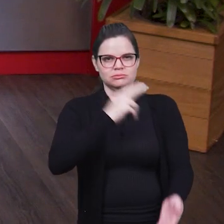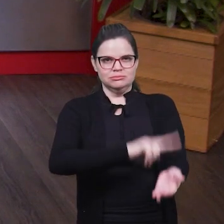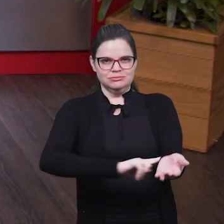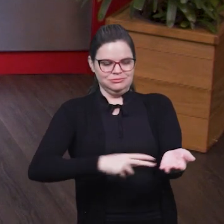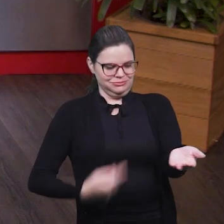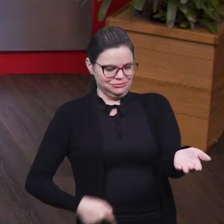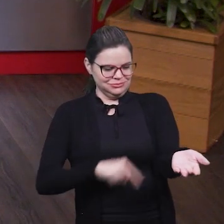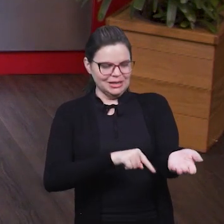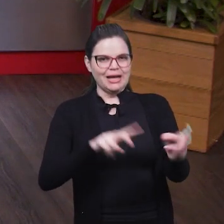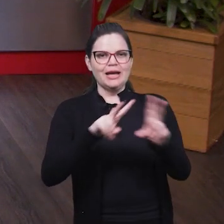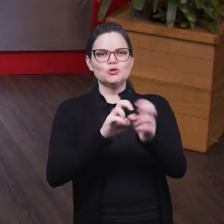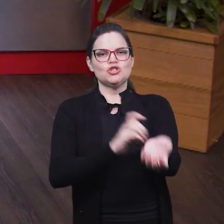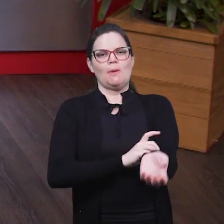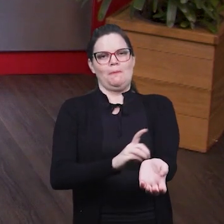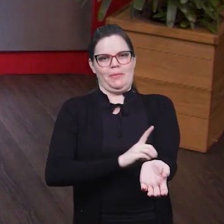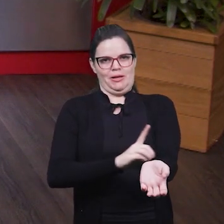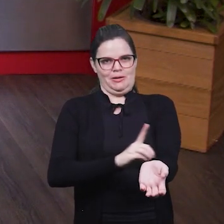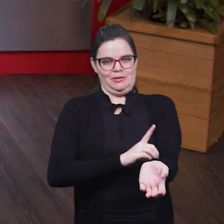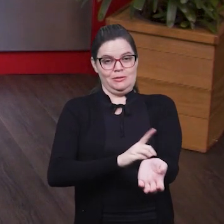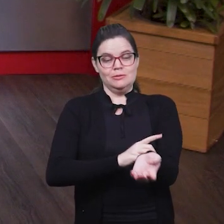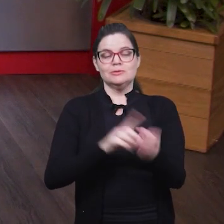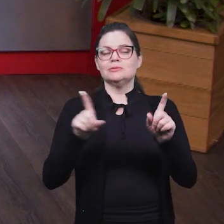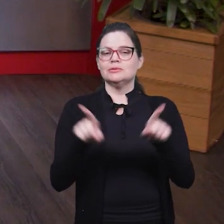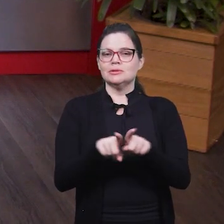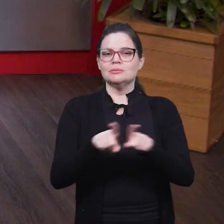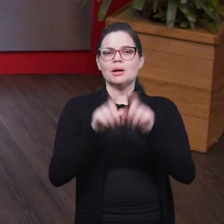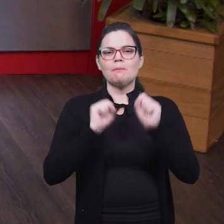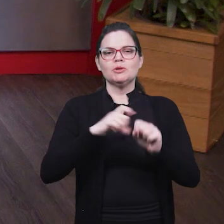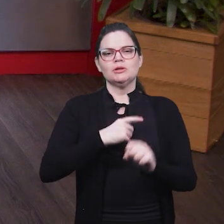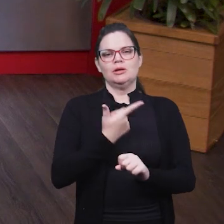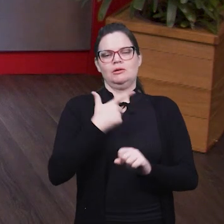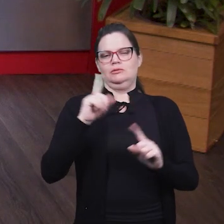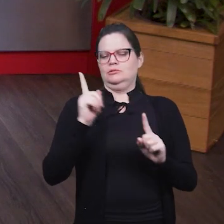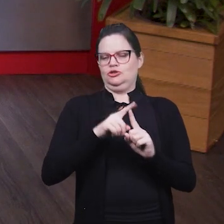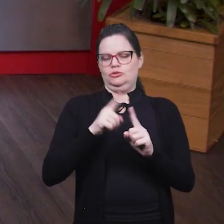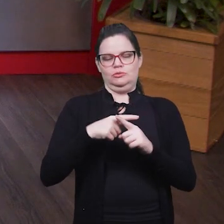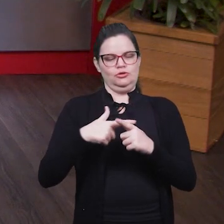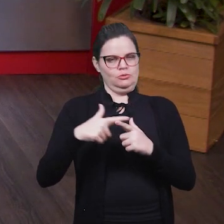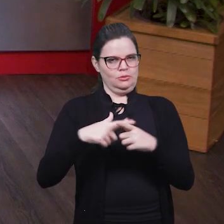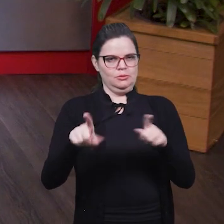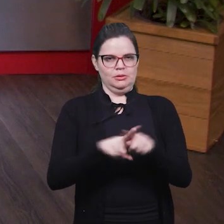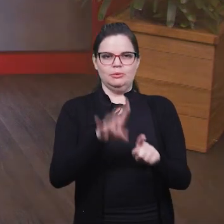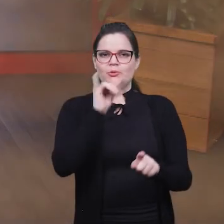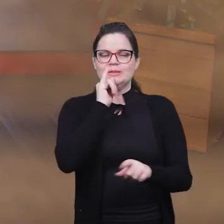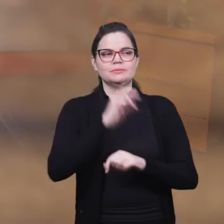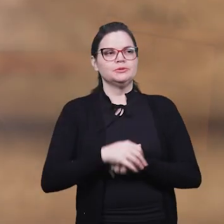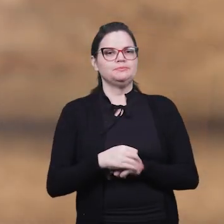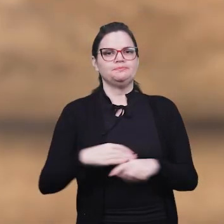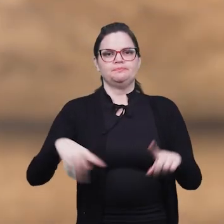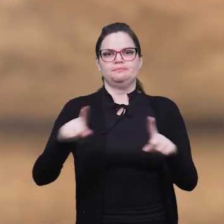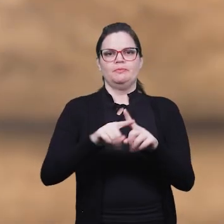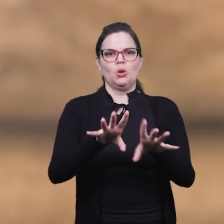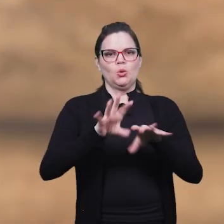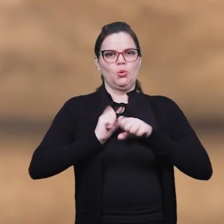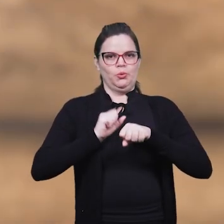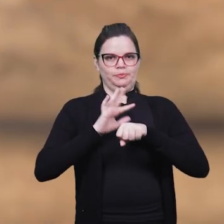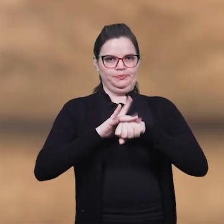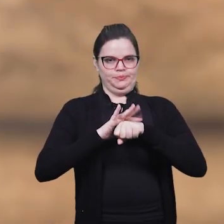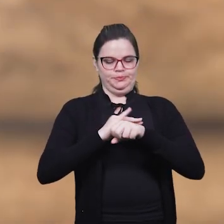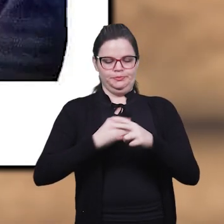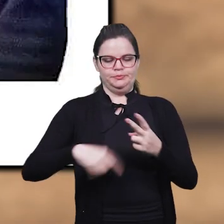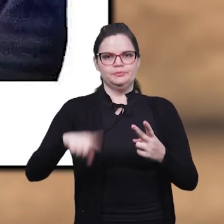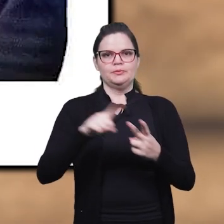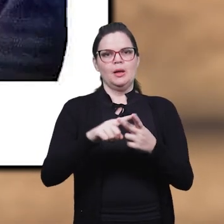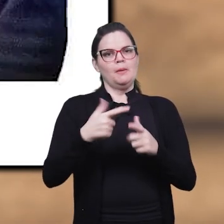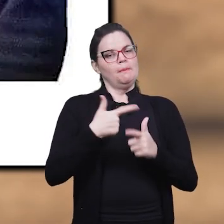ao diabetes, mas ela também pode estar relacionada a outros tipos de problemas de saúde, como sepse, infarto